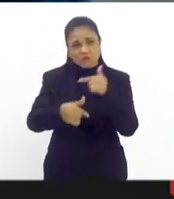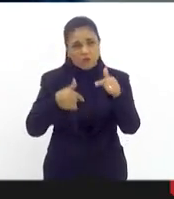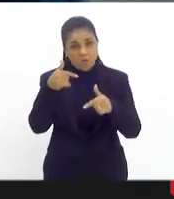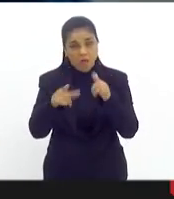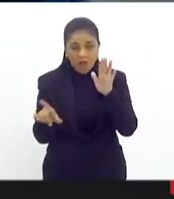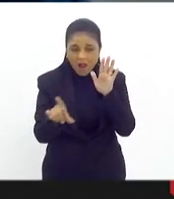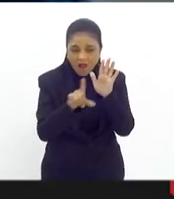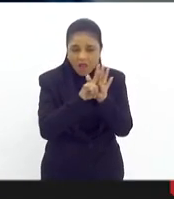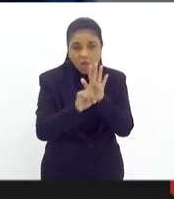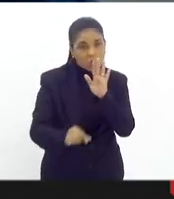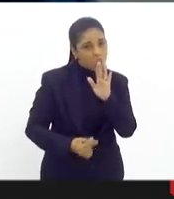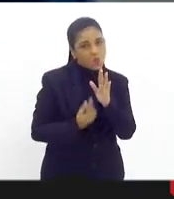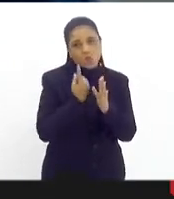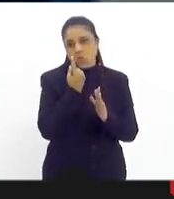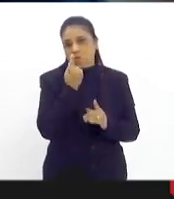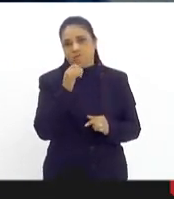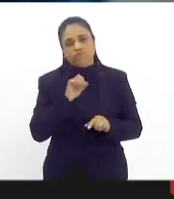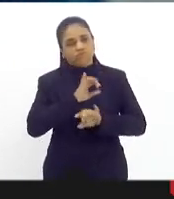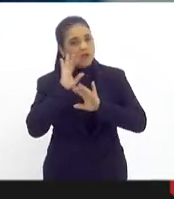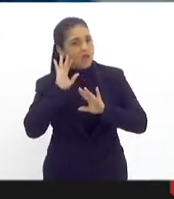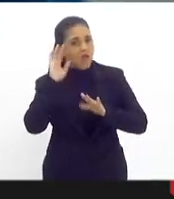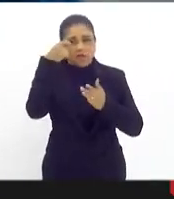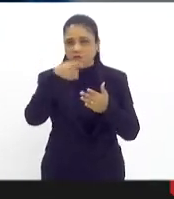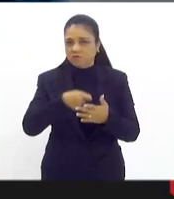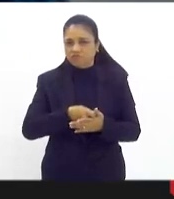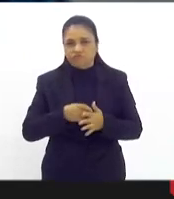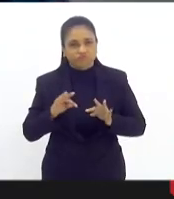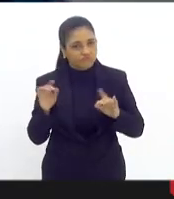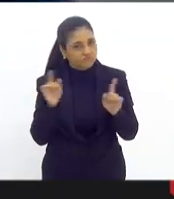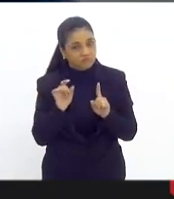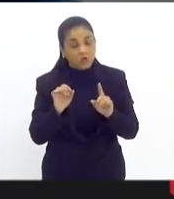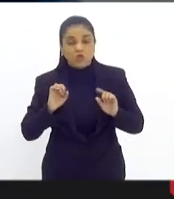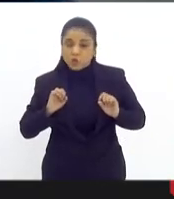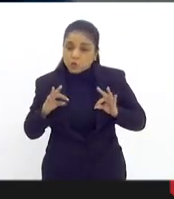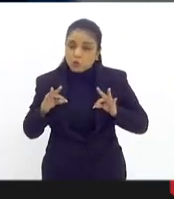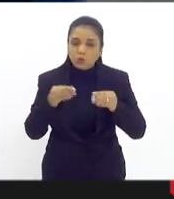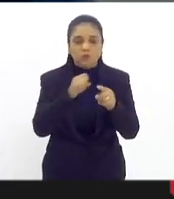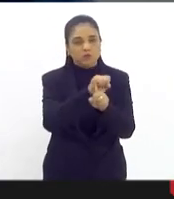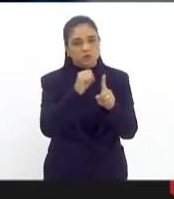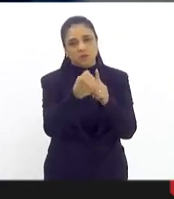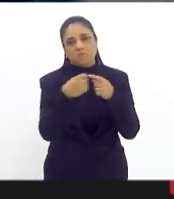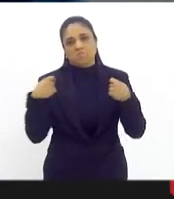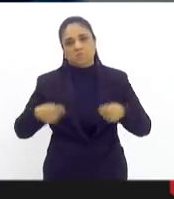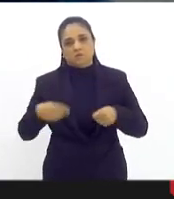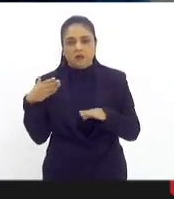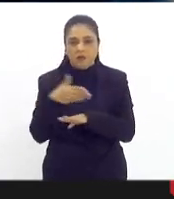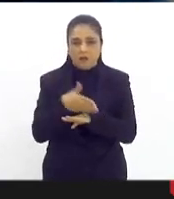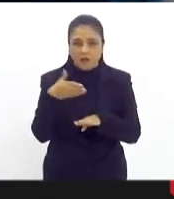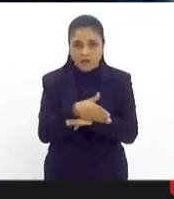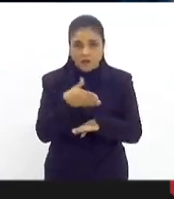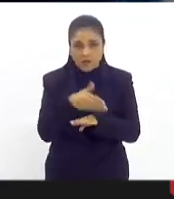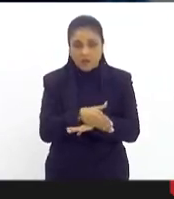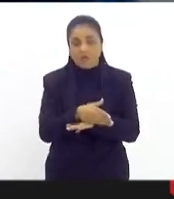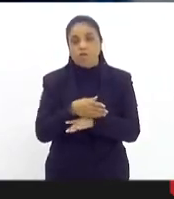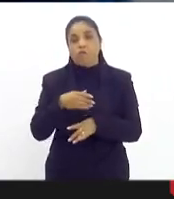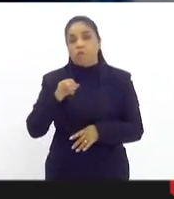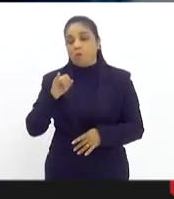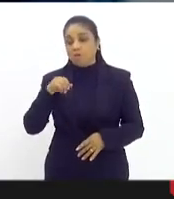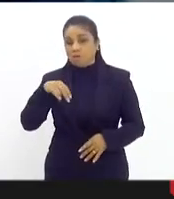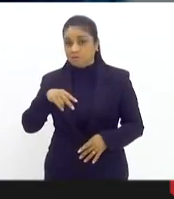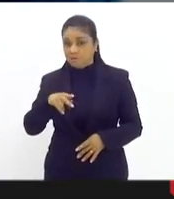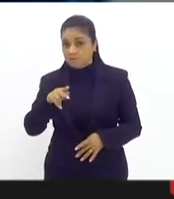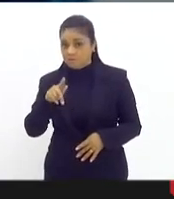só não resolve isso. Então, toda a sociedade tem que participar. Camarada Ingrid, dê sequência